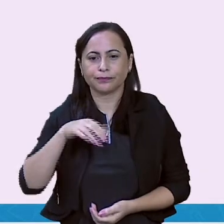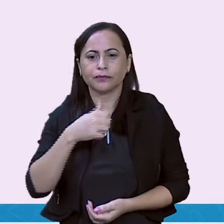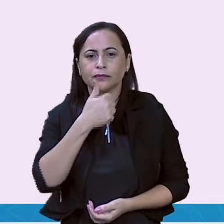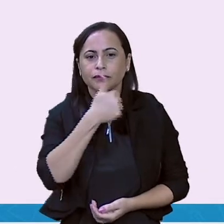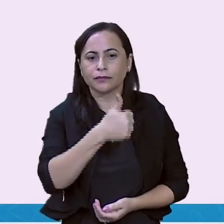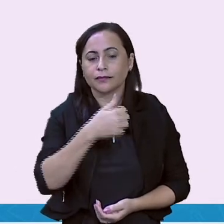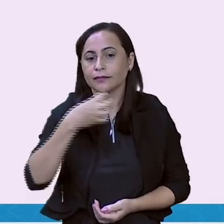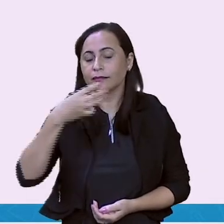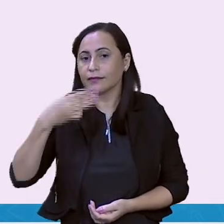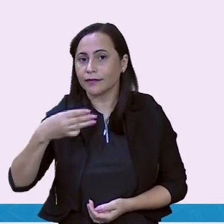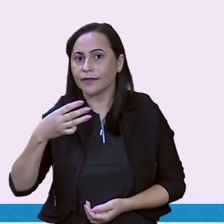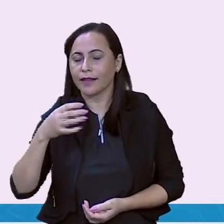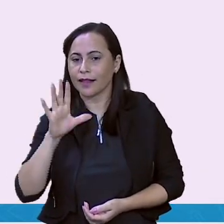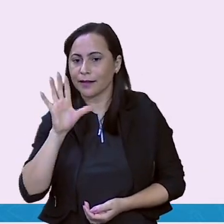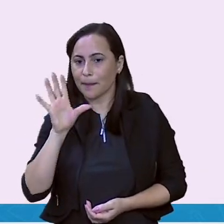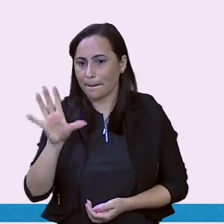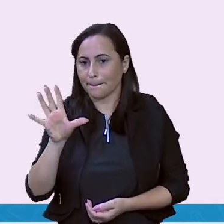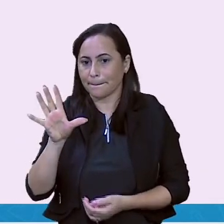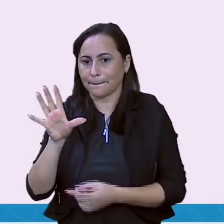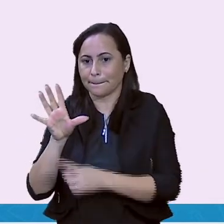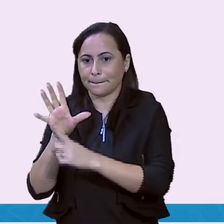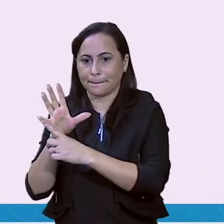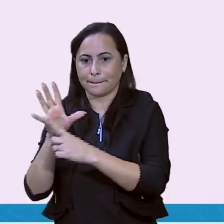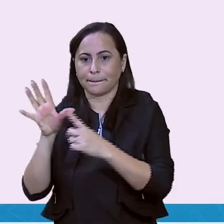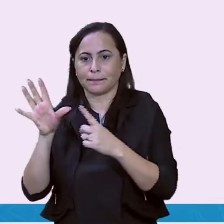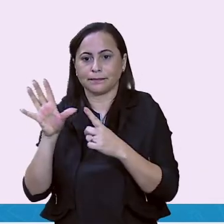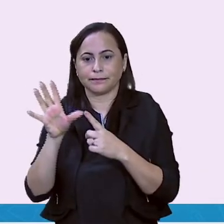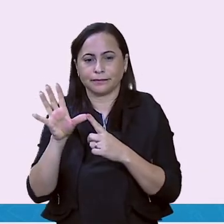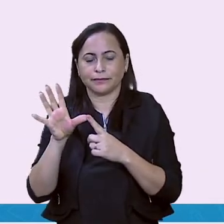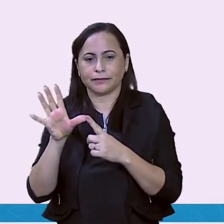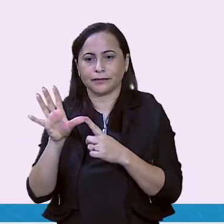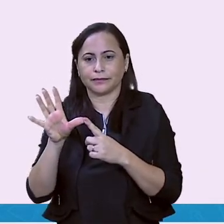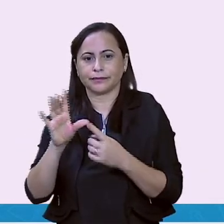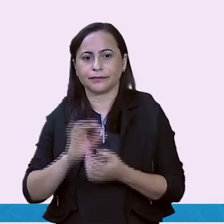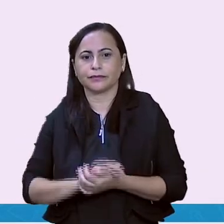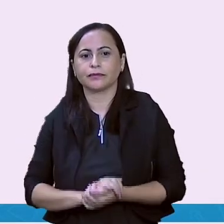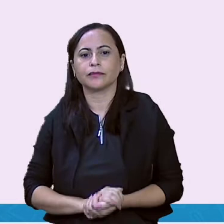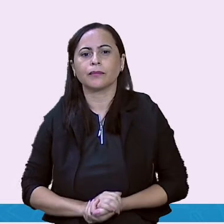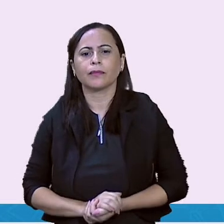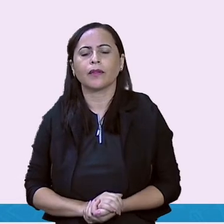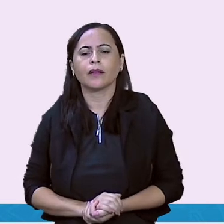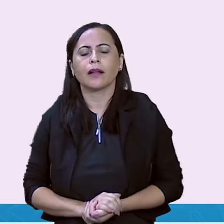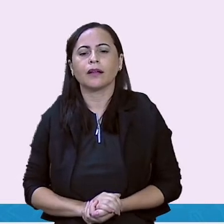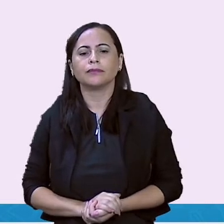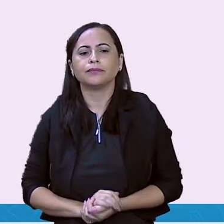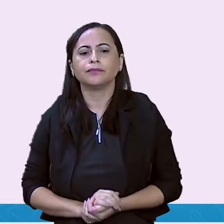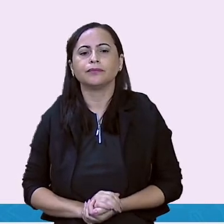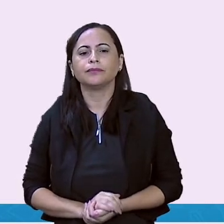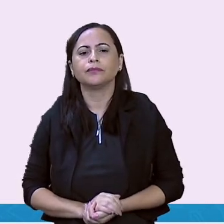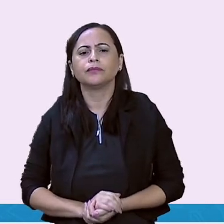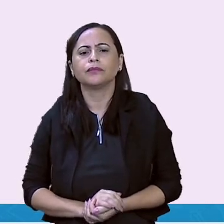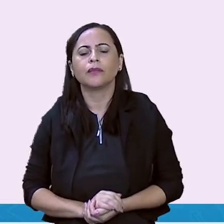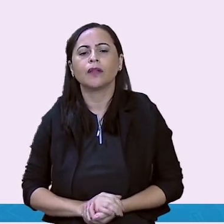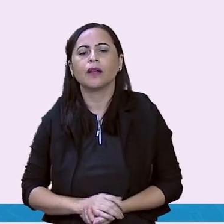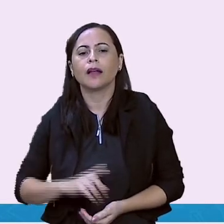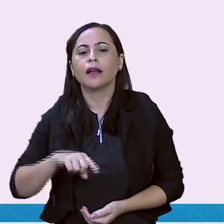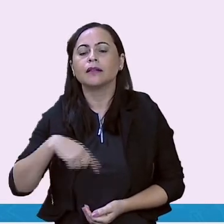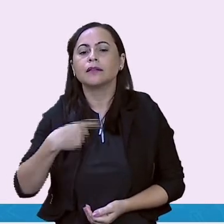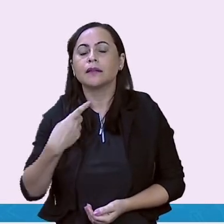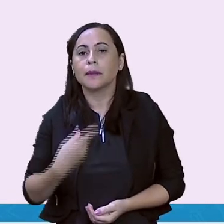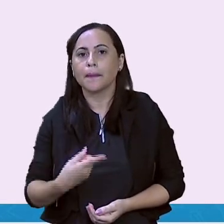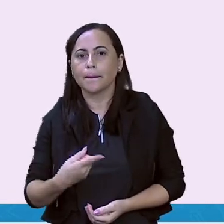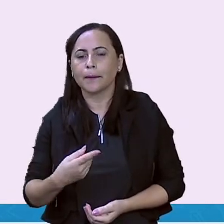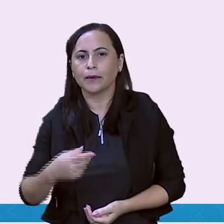palmos. Aí, depois que ela fez a medição dela, com a mãozinha dela, a letra B, com o palmo de um